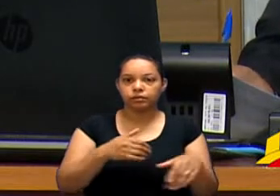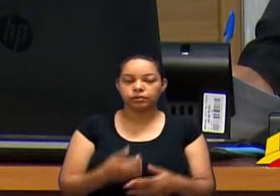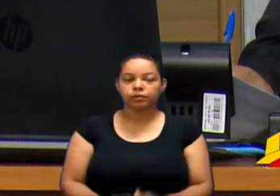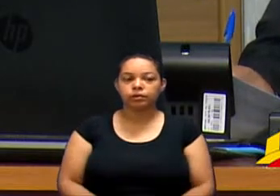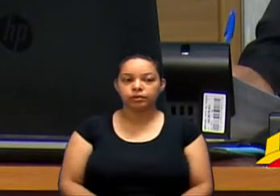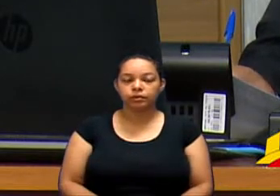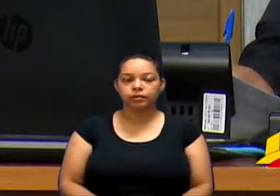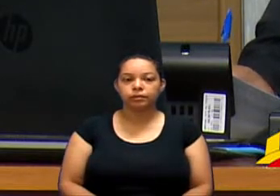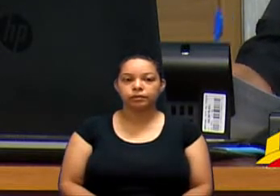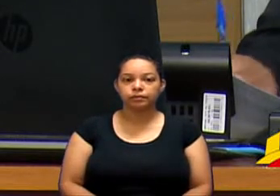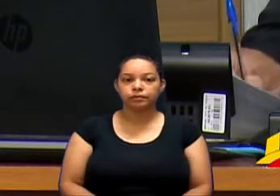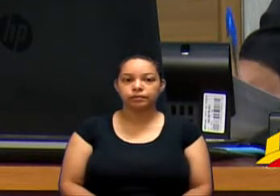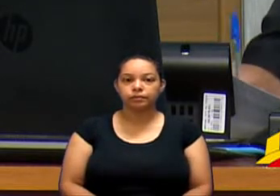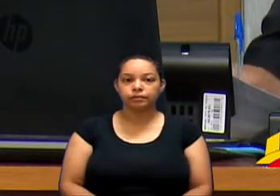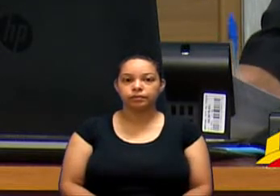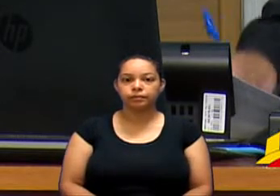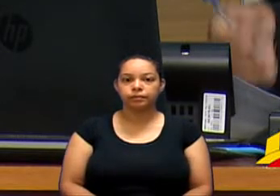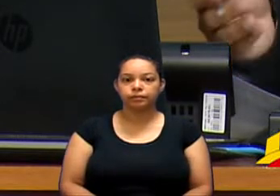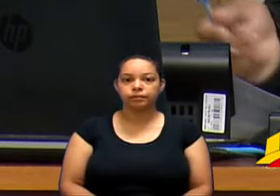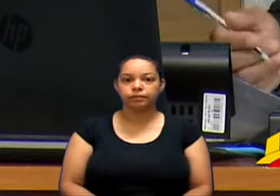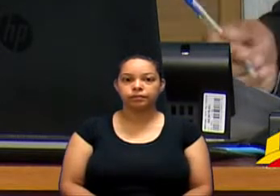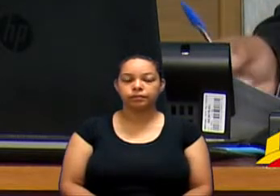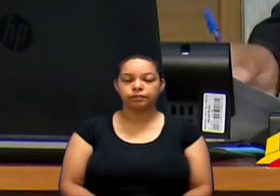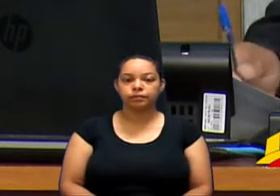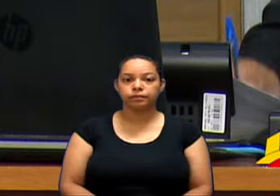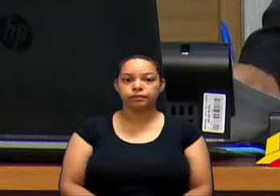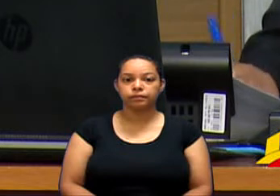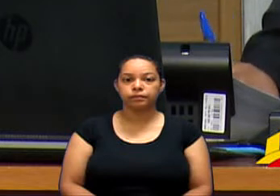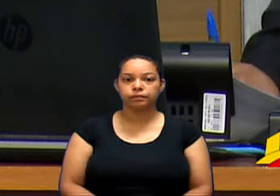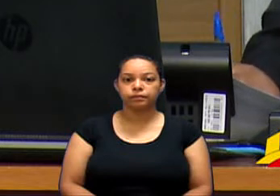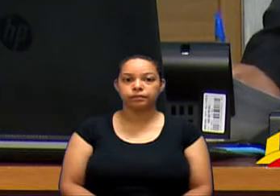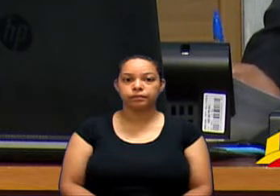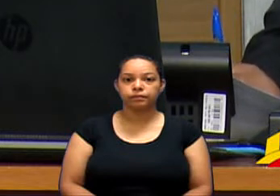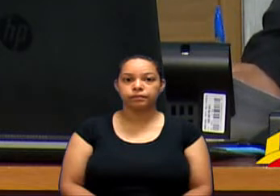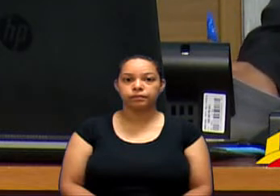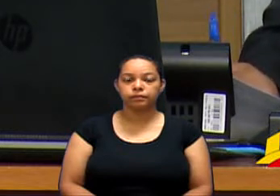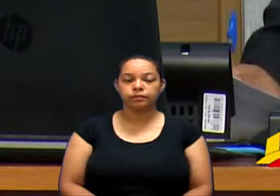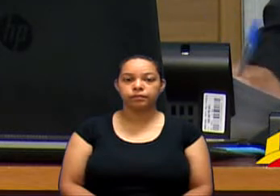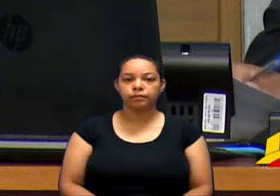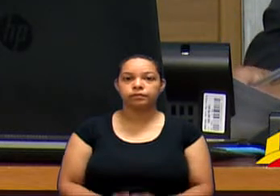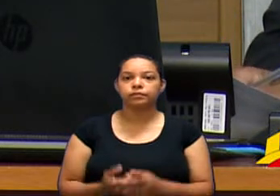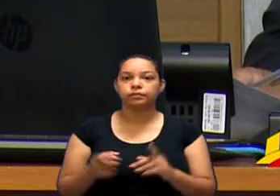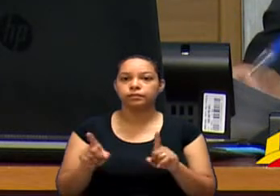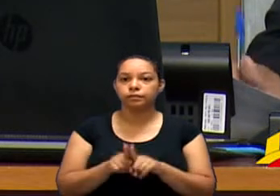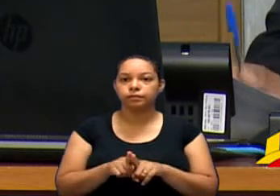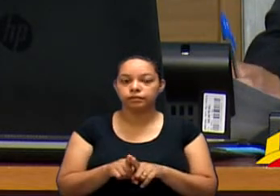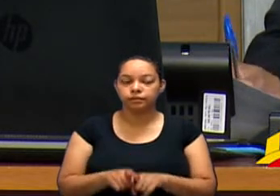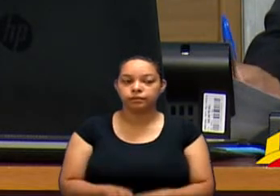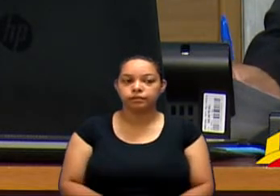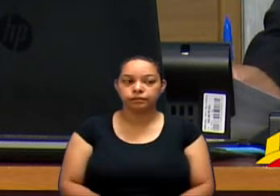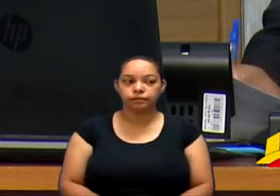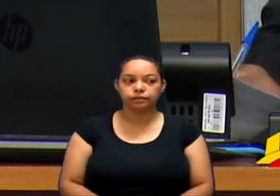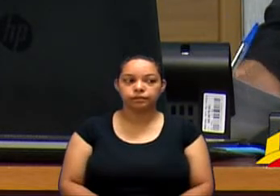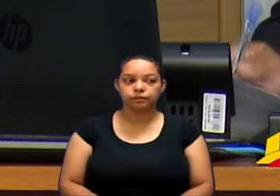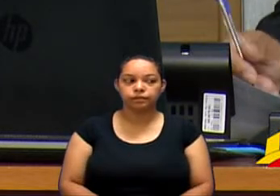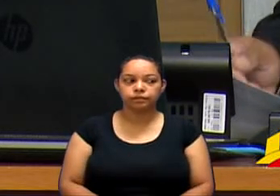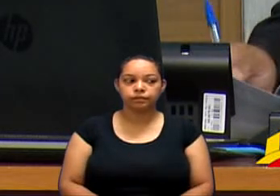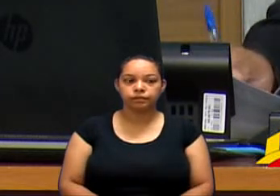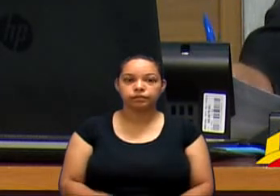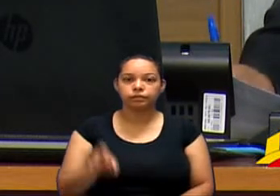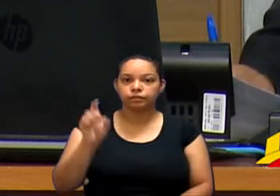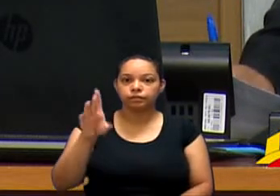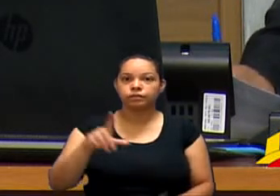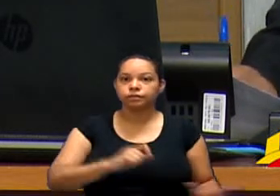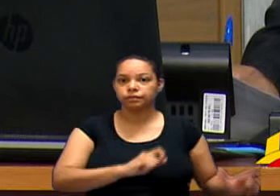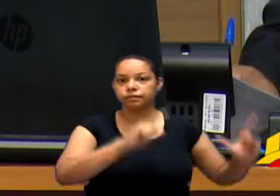convocação de suplentes de vereadores também essa é uma adequação também ao nosso é só que esse